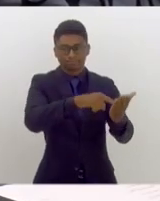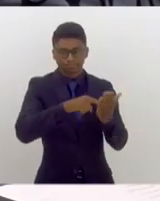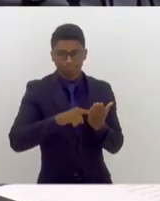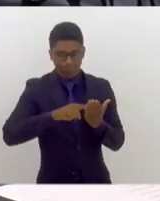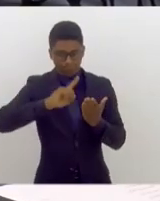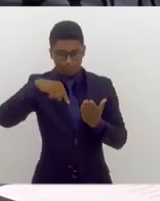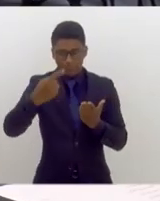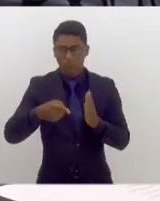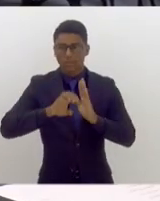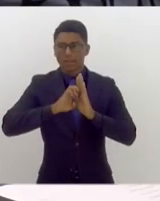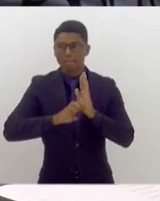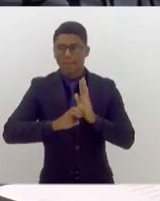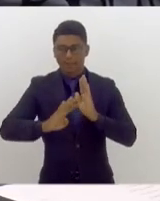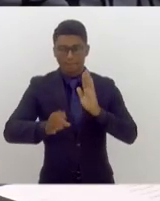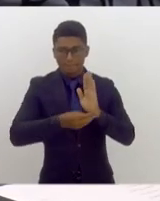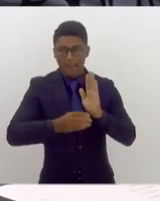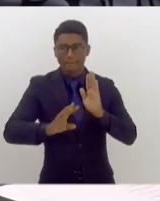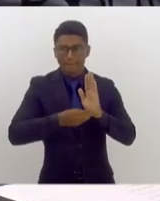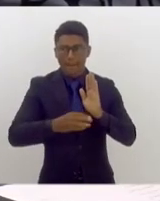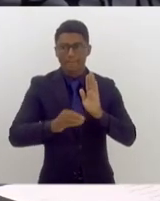processo legislativo.